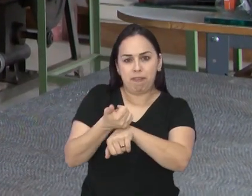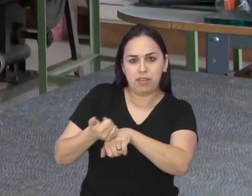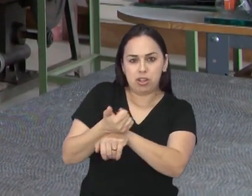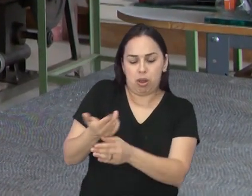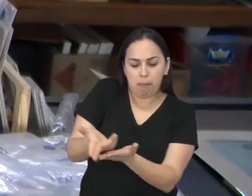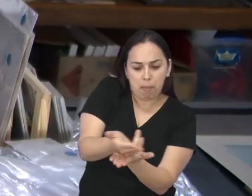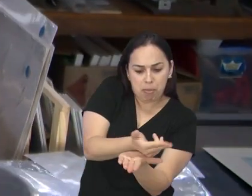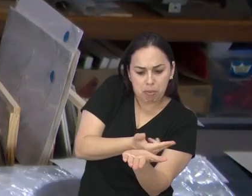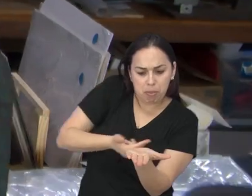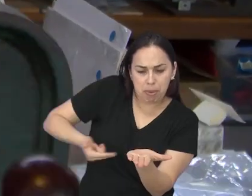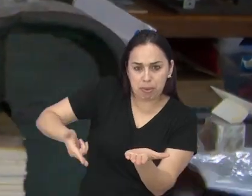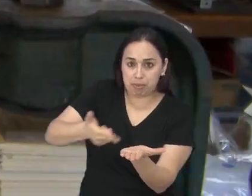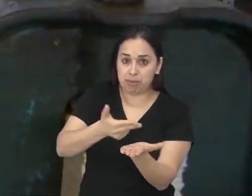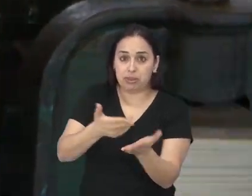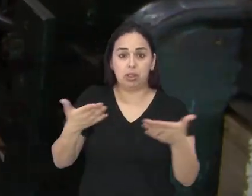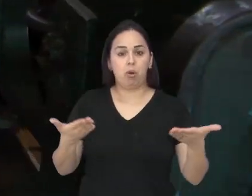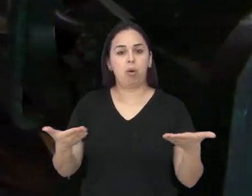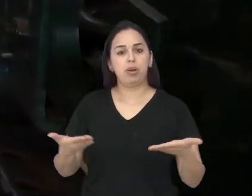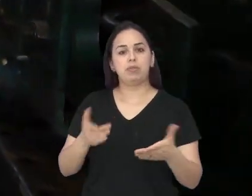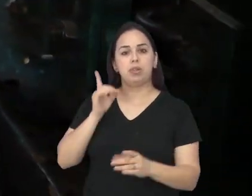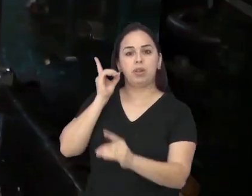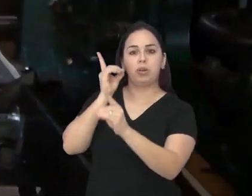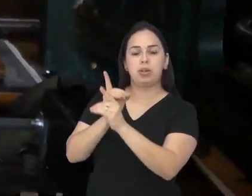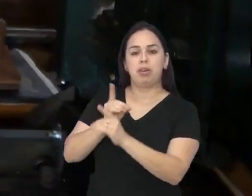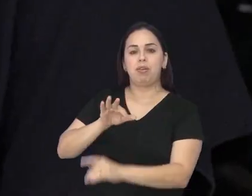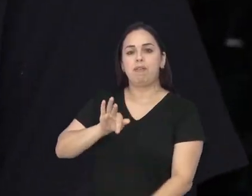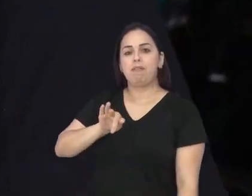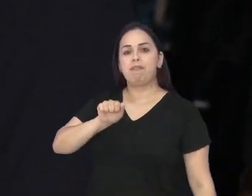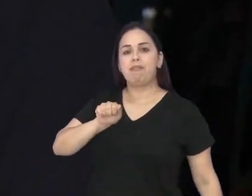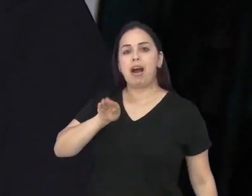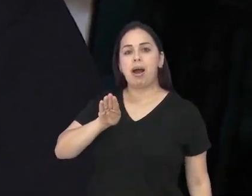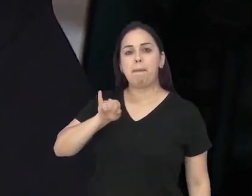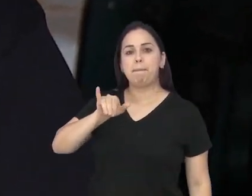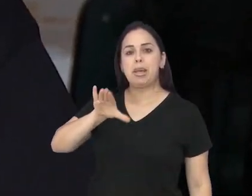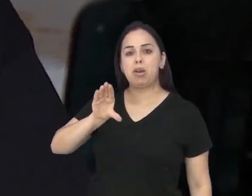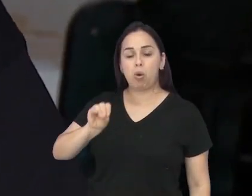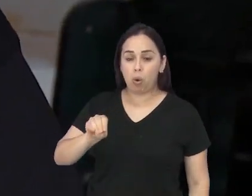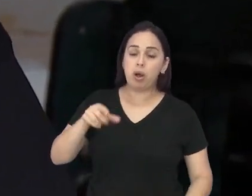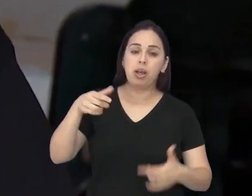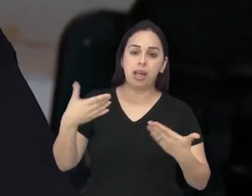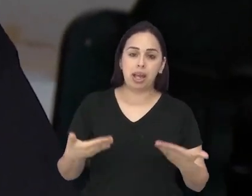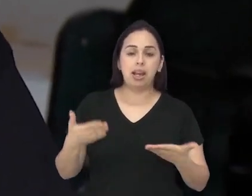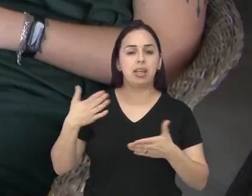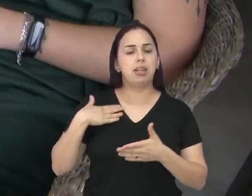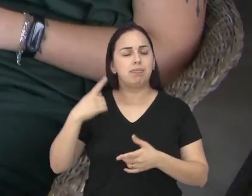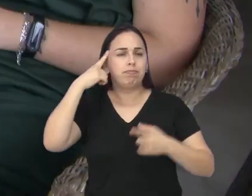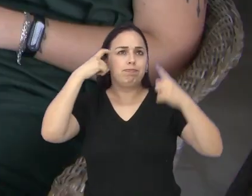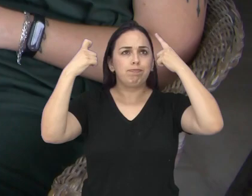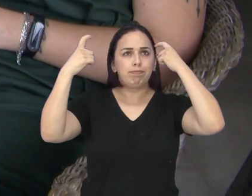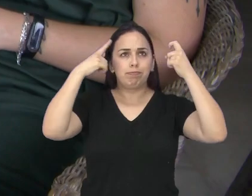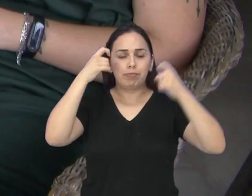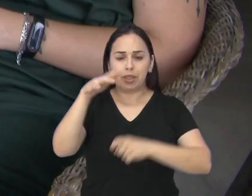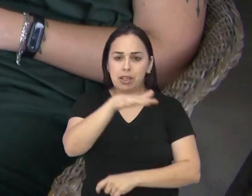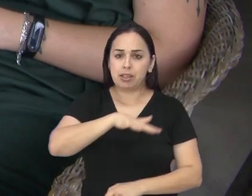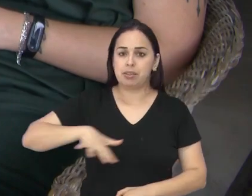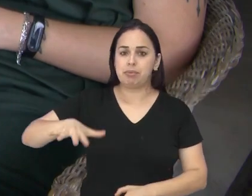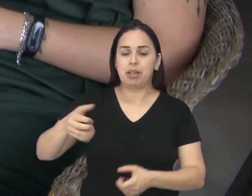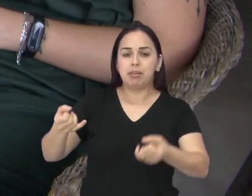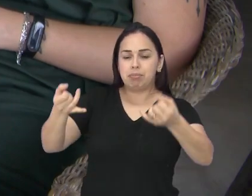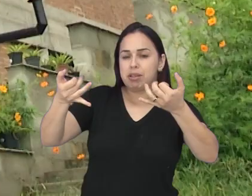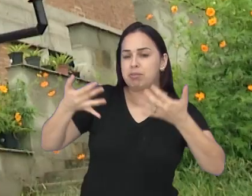de gravura. Eu tô indo me encontrar com o Fábio Sapedi, que é um dos idealizadores do espaço, para ele contar a história